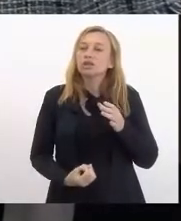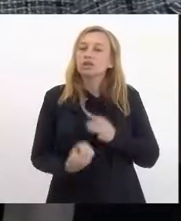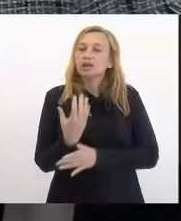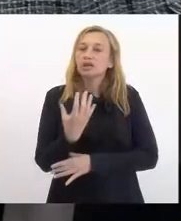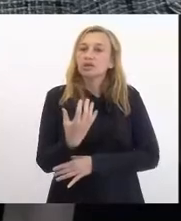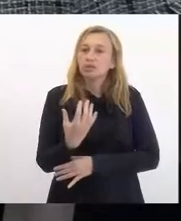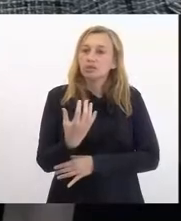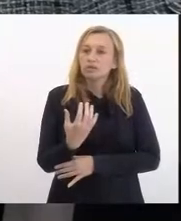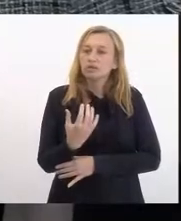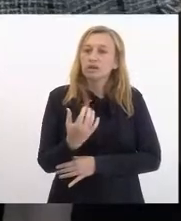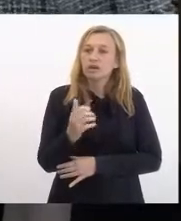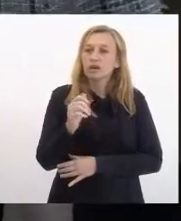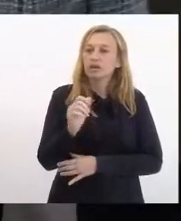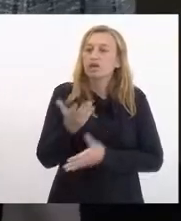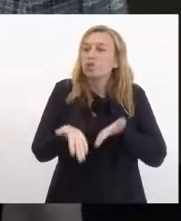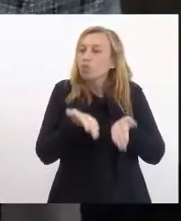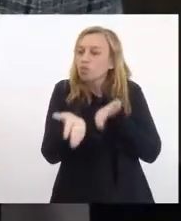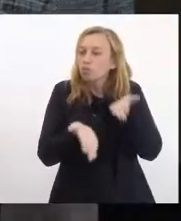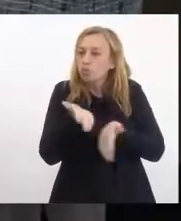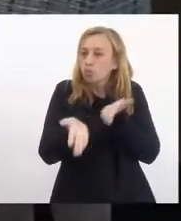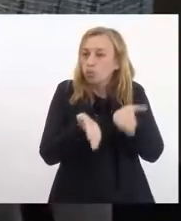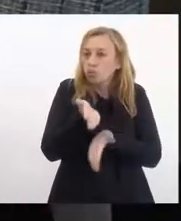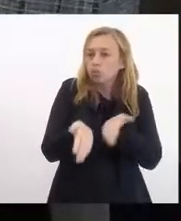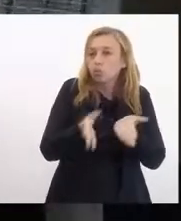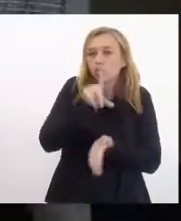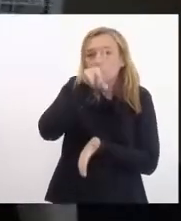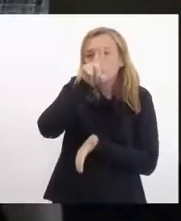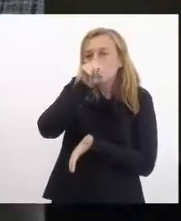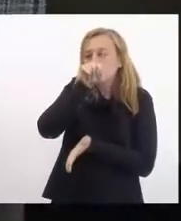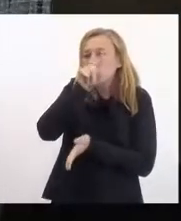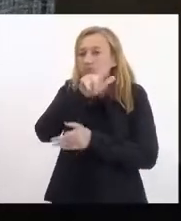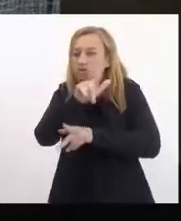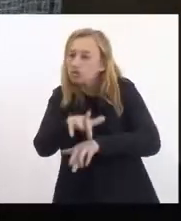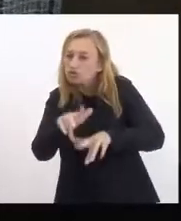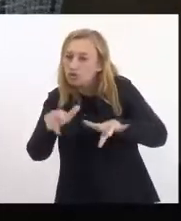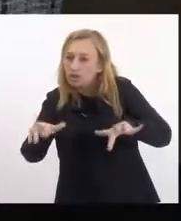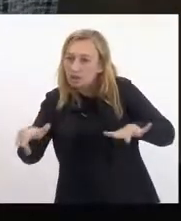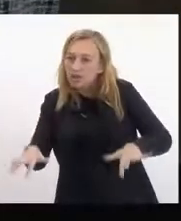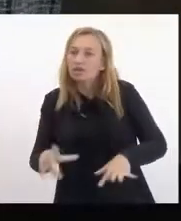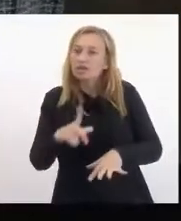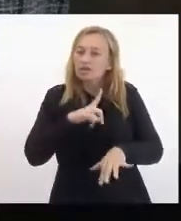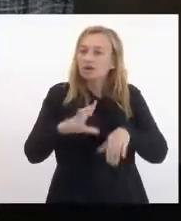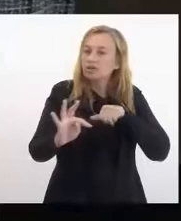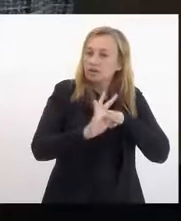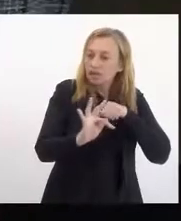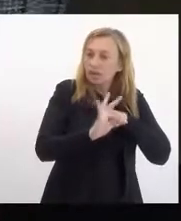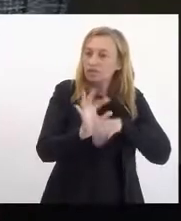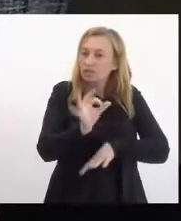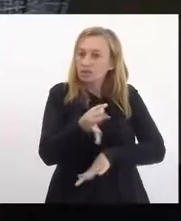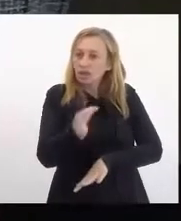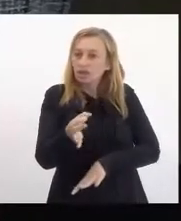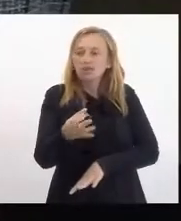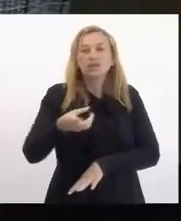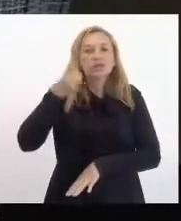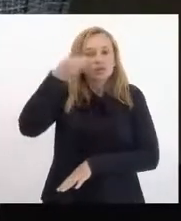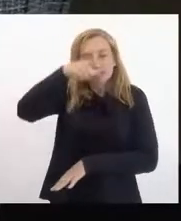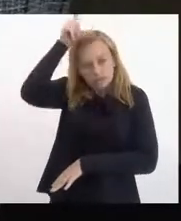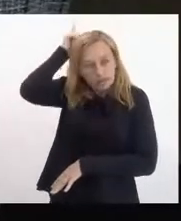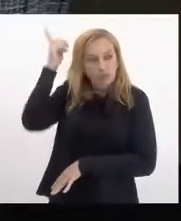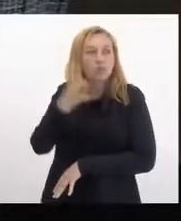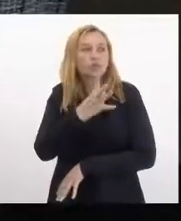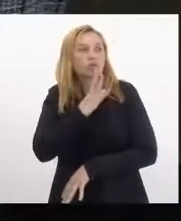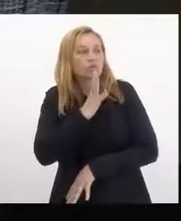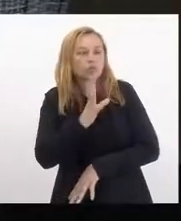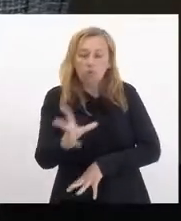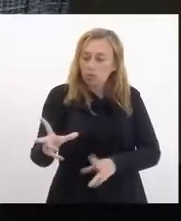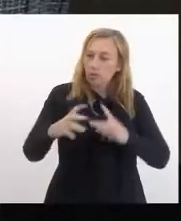Portanto, é um projeto que tem uma tecnicalidade, que o deputado Luiz Paulo conhece, já é autor da matéria original que ele está alterando, e o parecer,